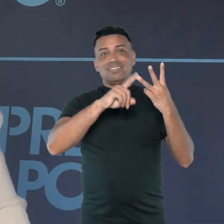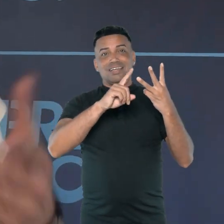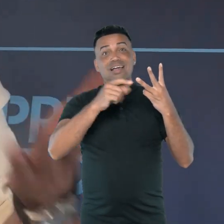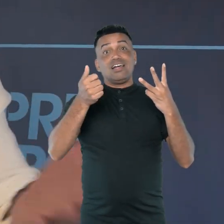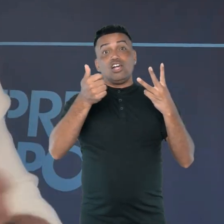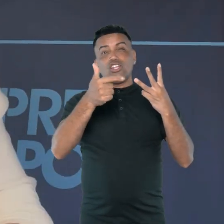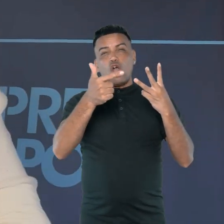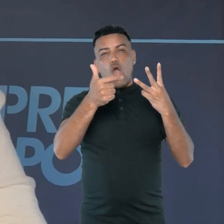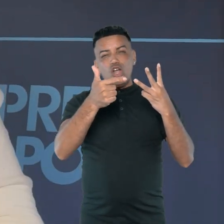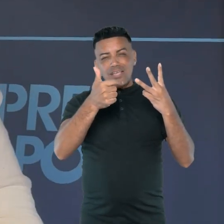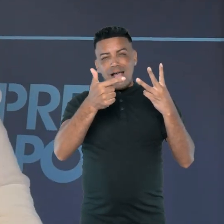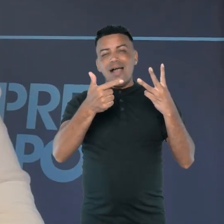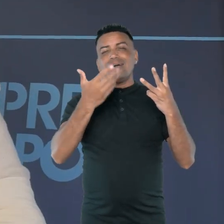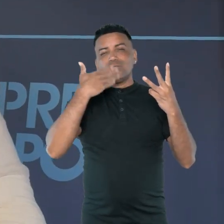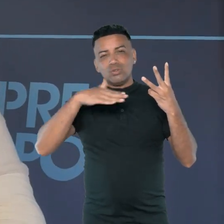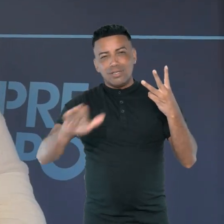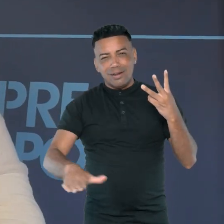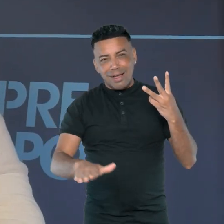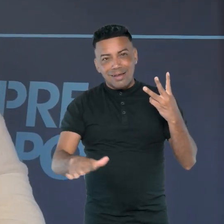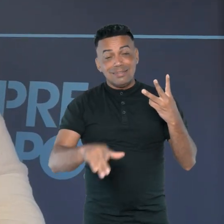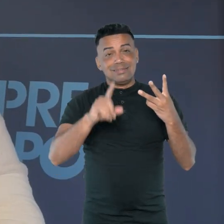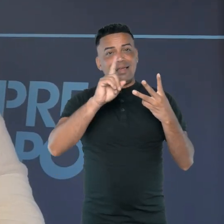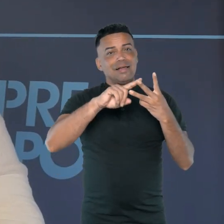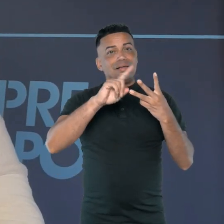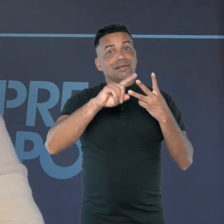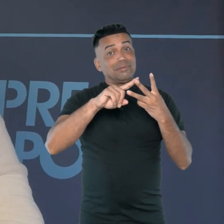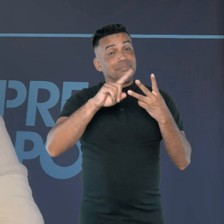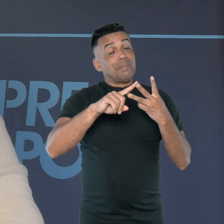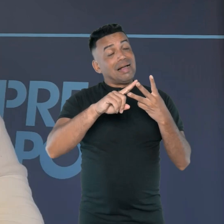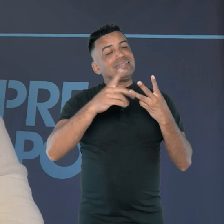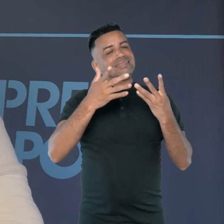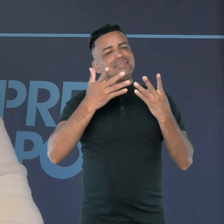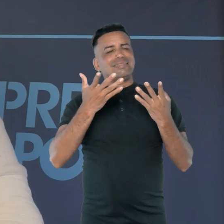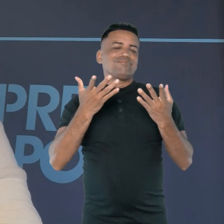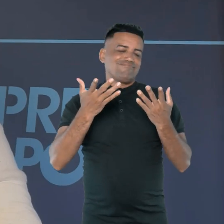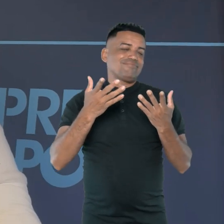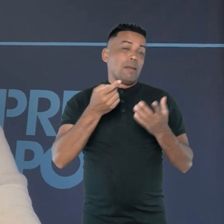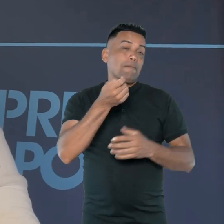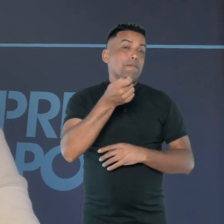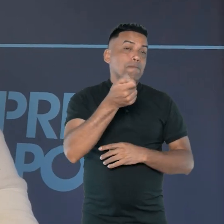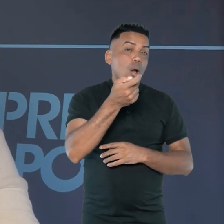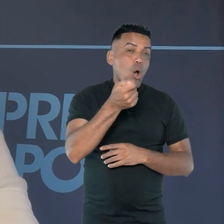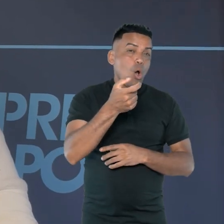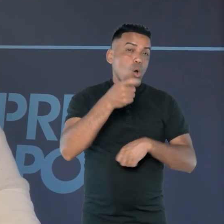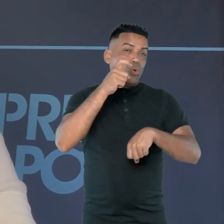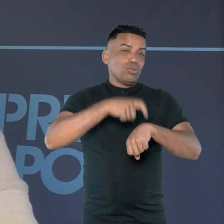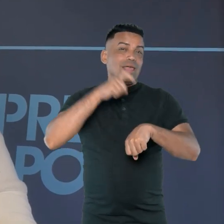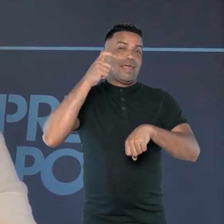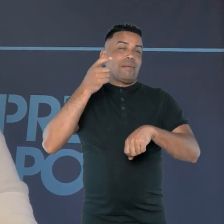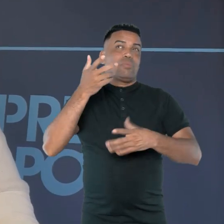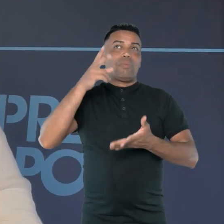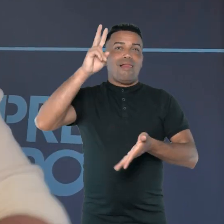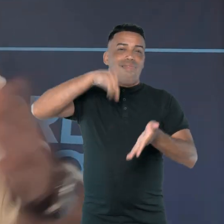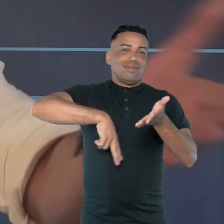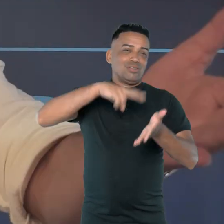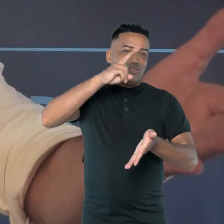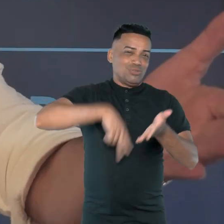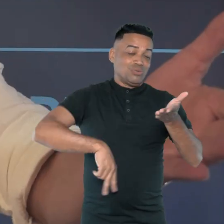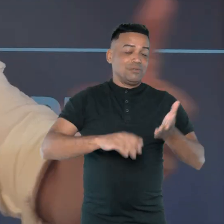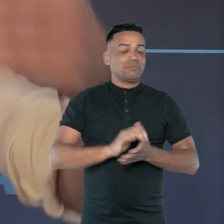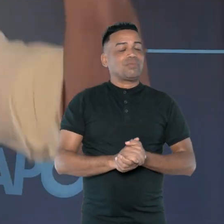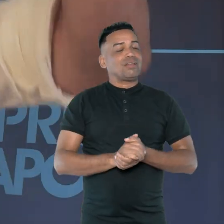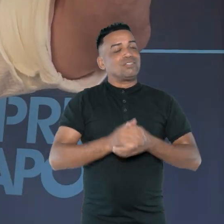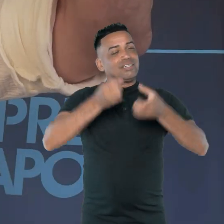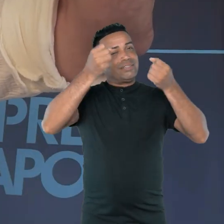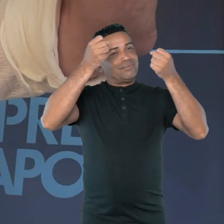12 anos, ainda criança, mas a gente acaba tendo pouco tempo para esse lugar, né? E quando você